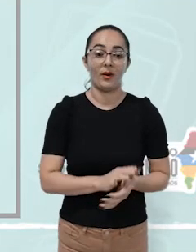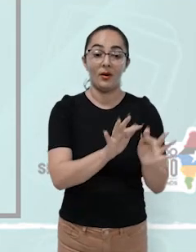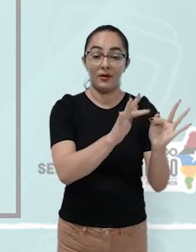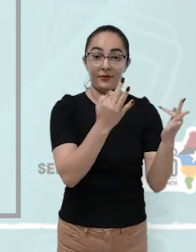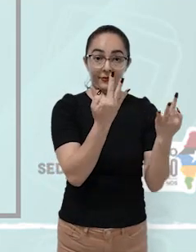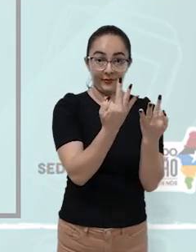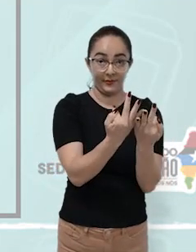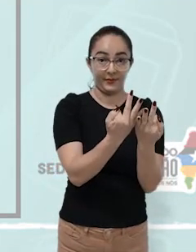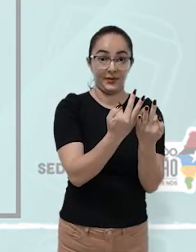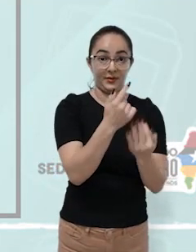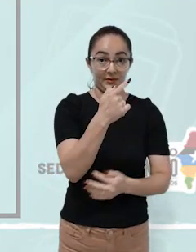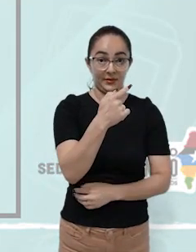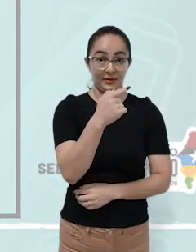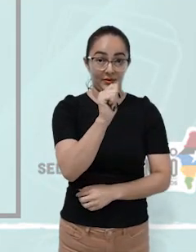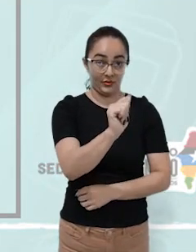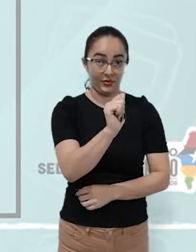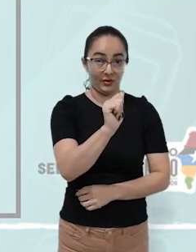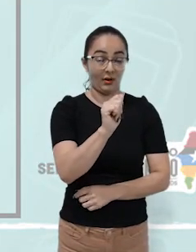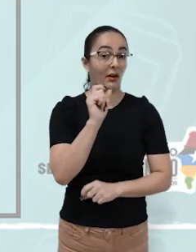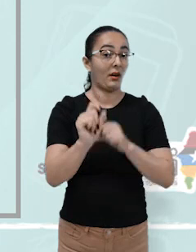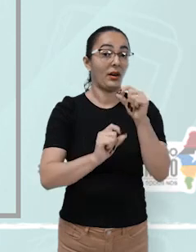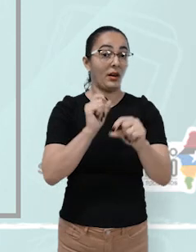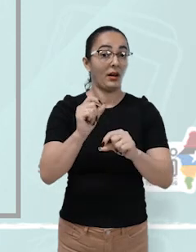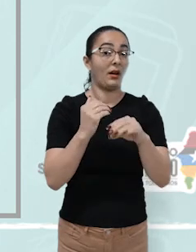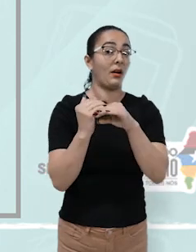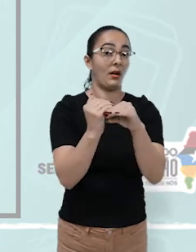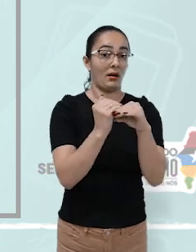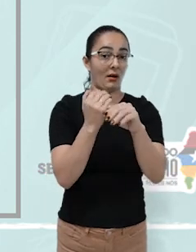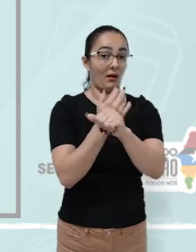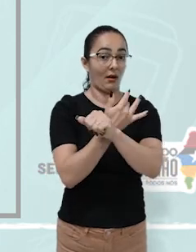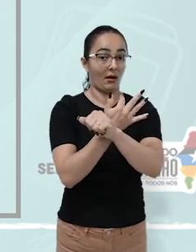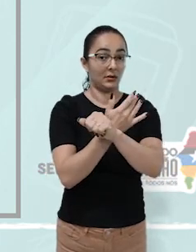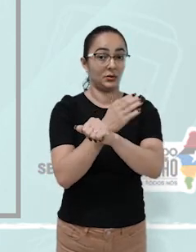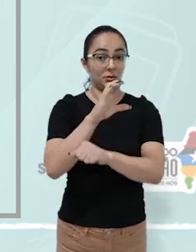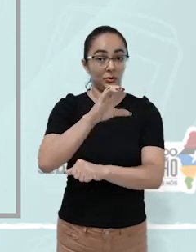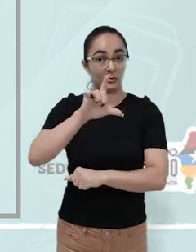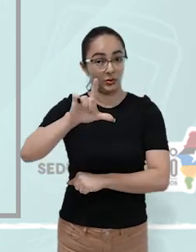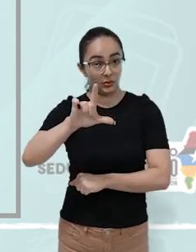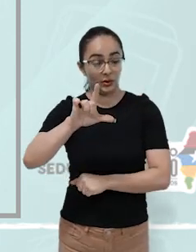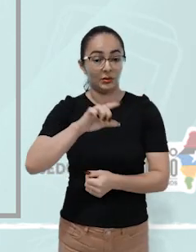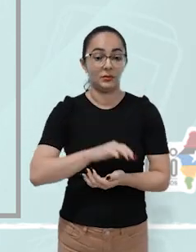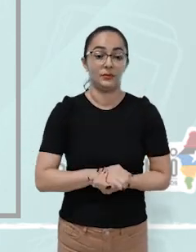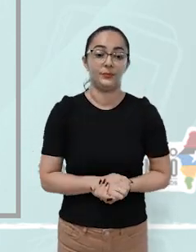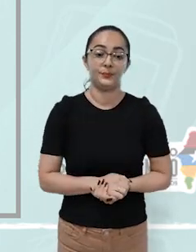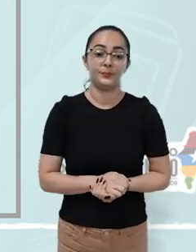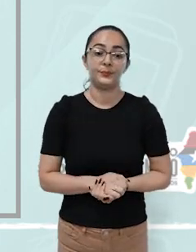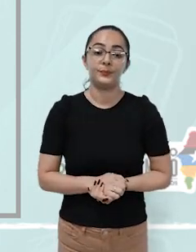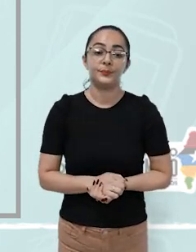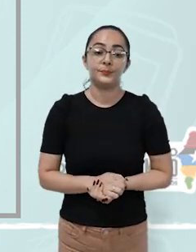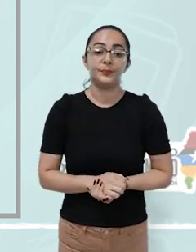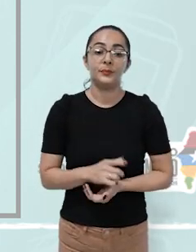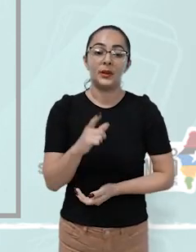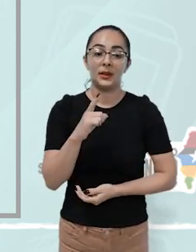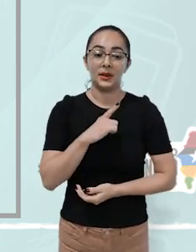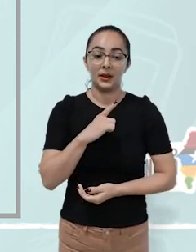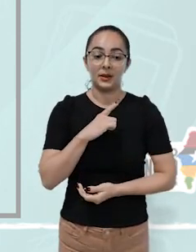é o padrão? É o clórico, ácido clórico, o HClO3. Olha só, nós